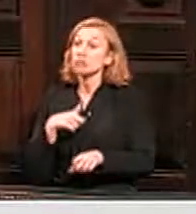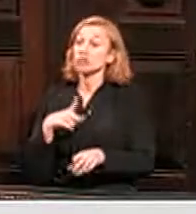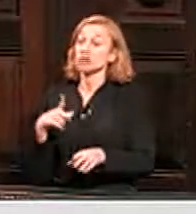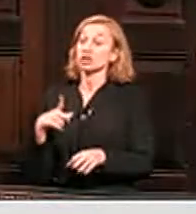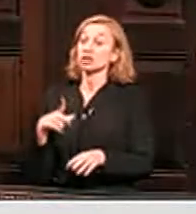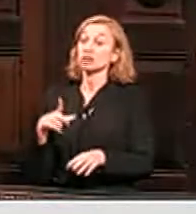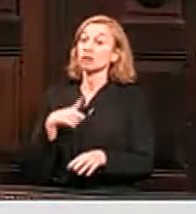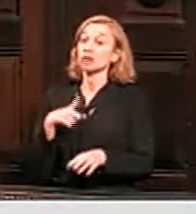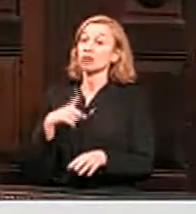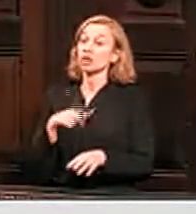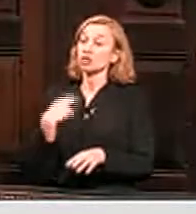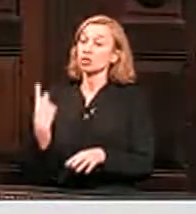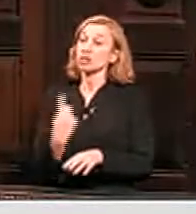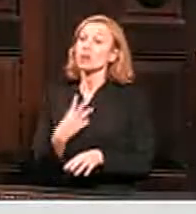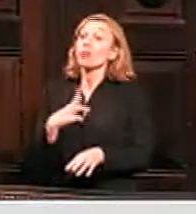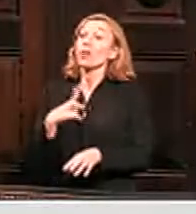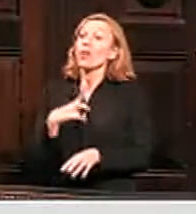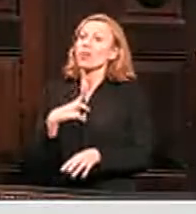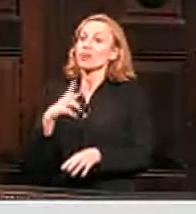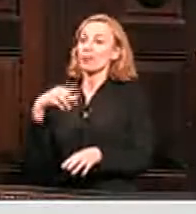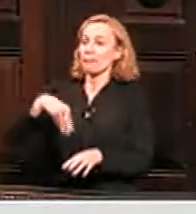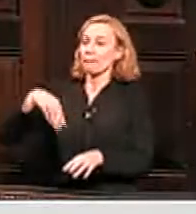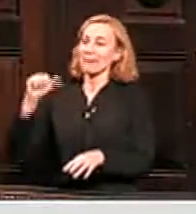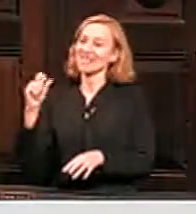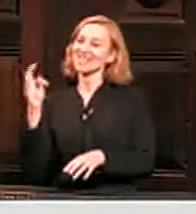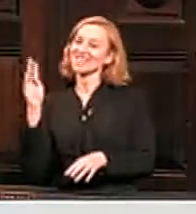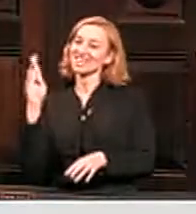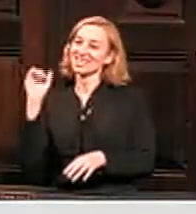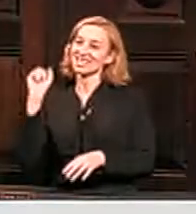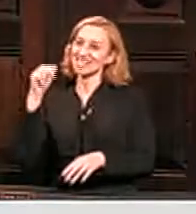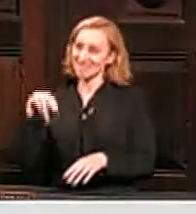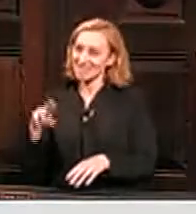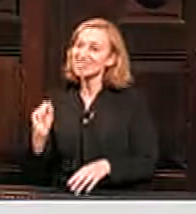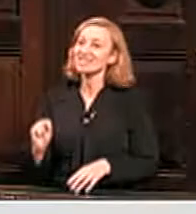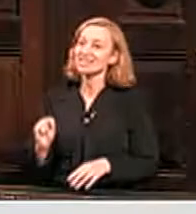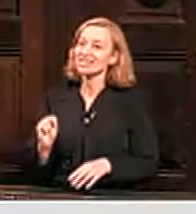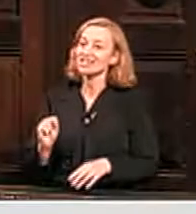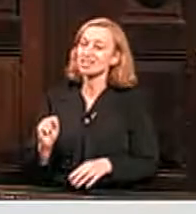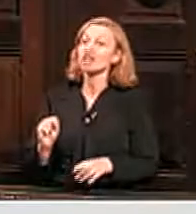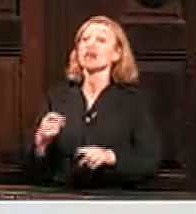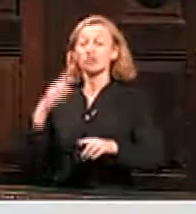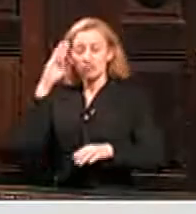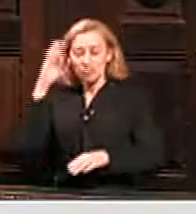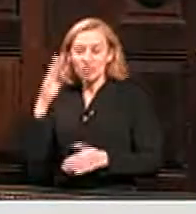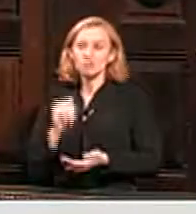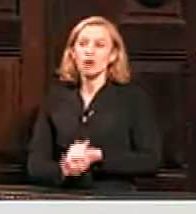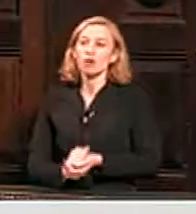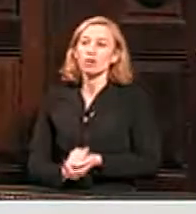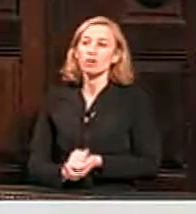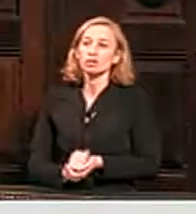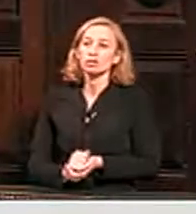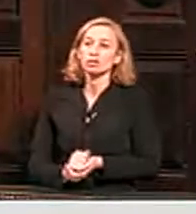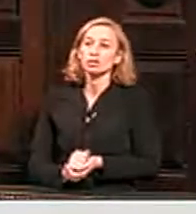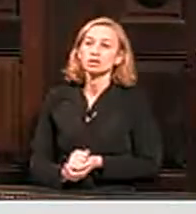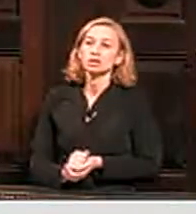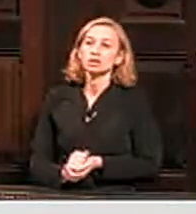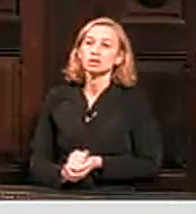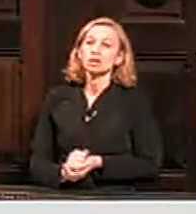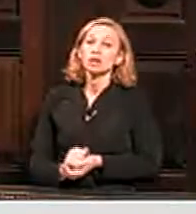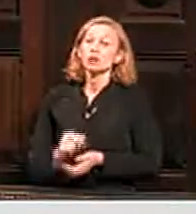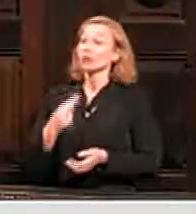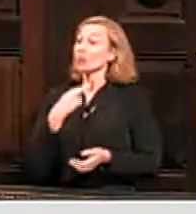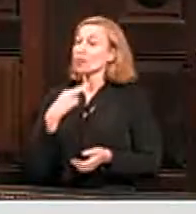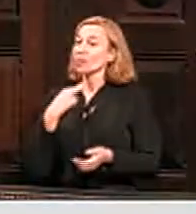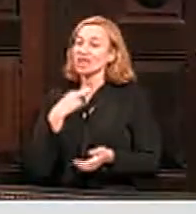fundamental que a gente pense a nossa logística de transporte, mas é fundamental que a gente faça isso sem querer tapar os erros